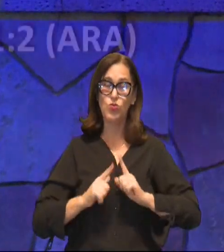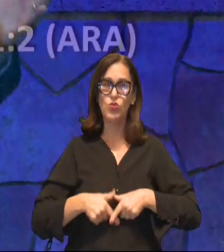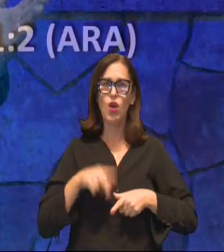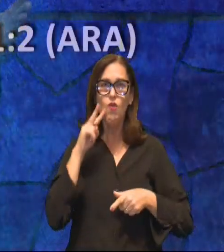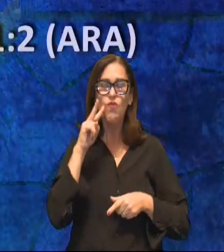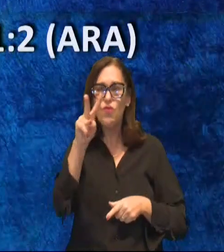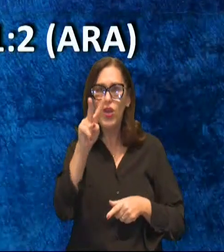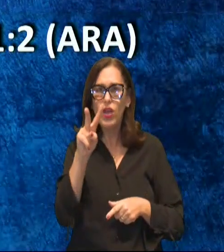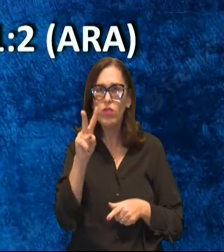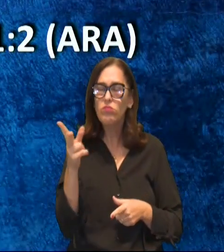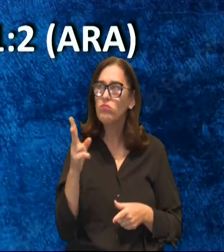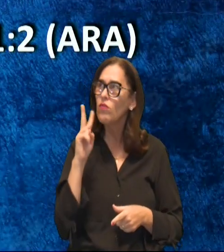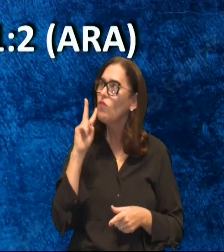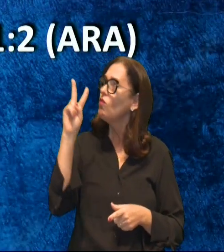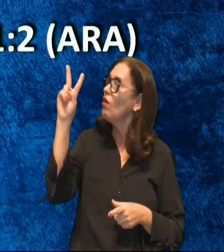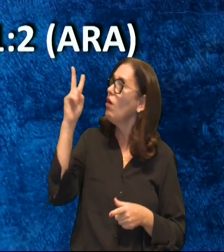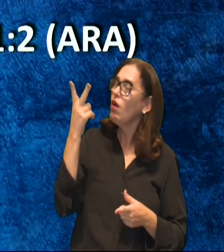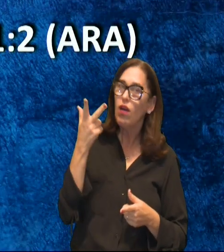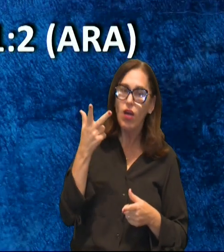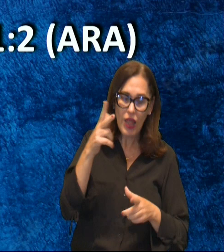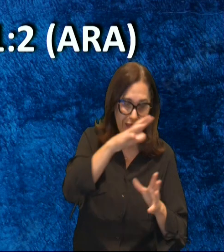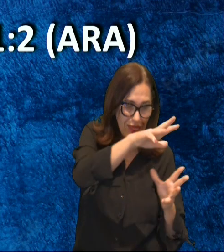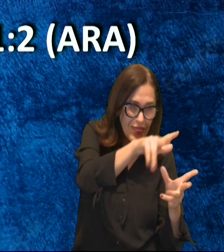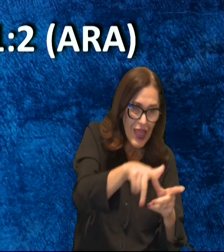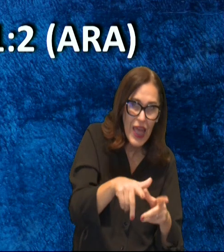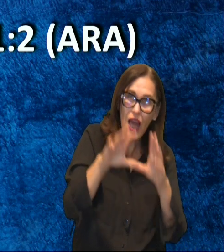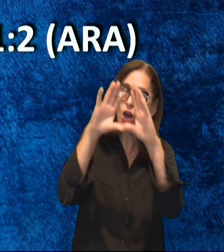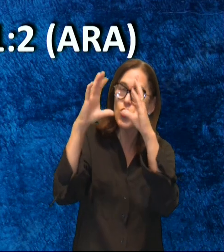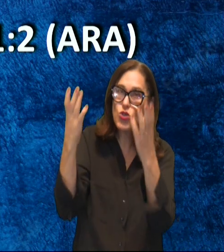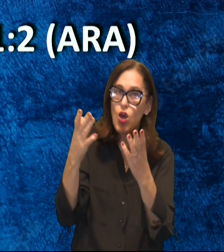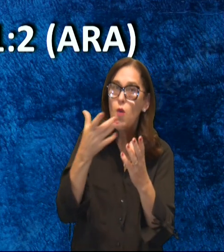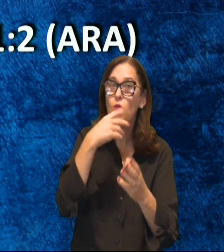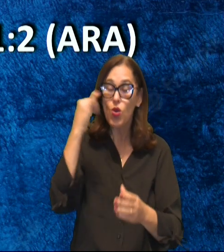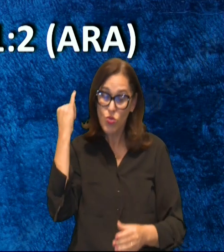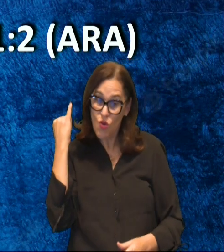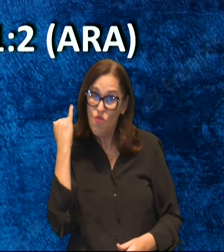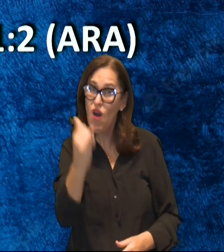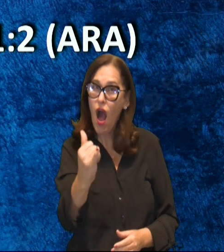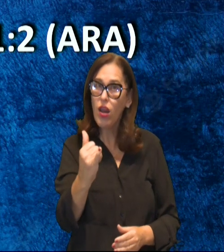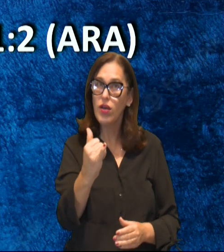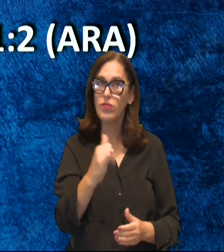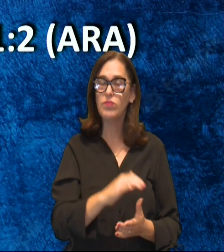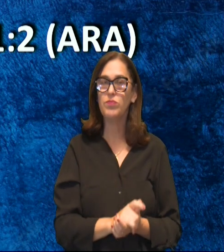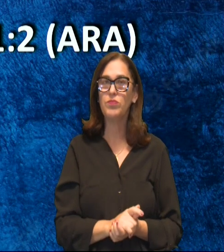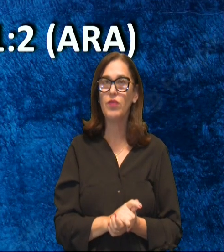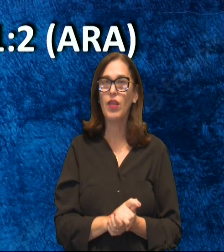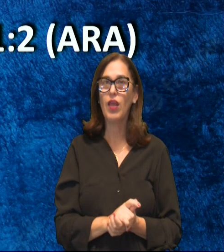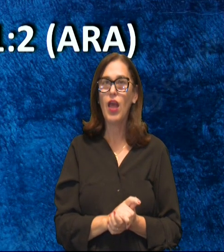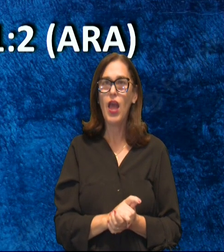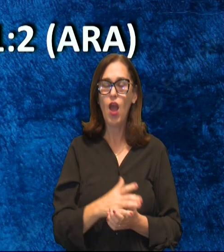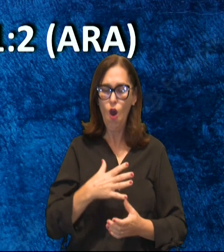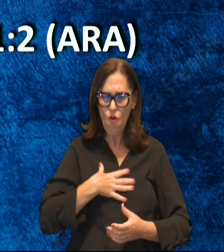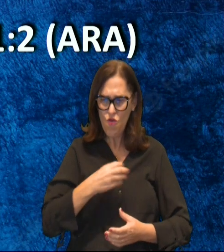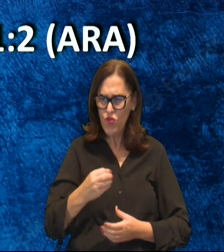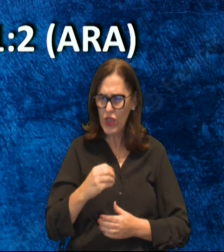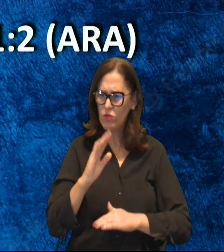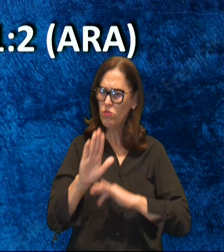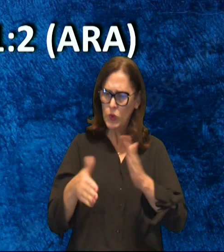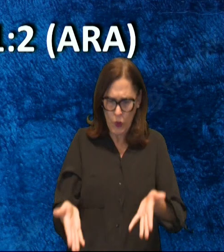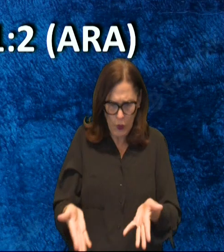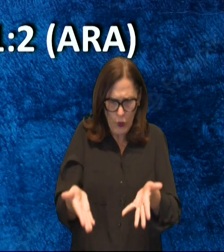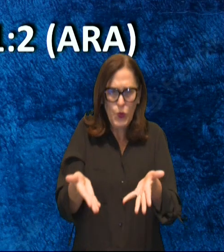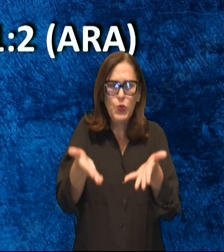ó céus, dai ouvidos, ó terra, porque é o Senhor quem fala. Eu criei filhos e os